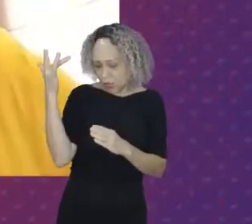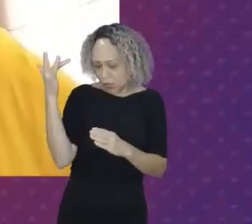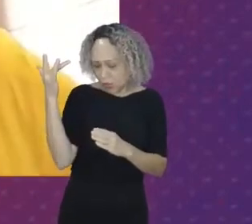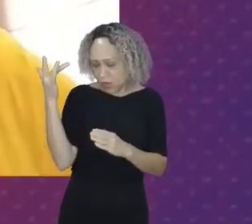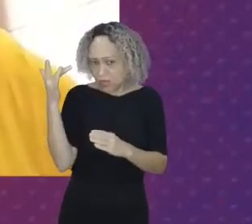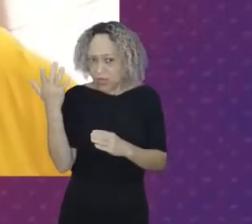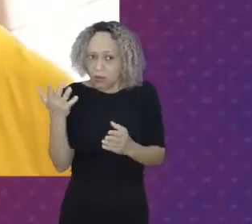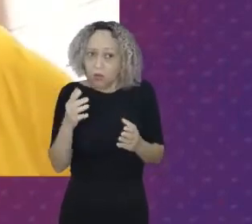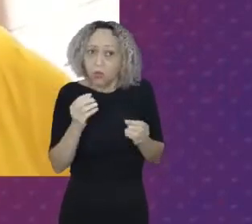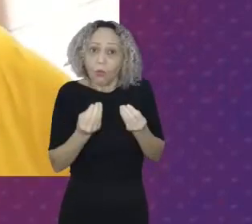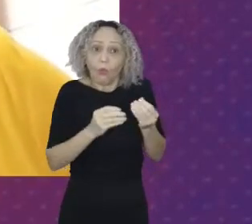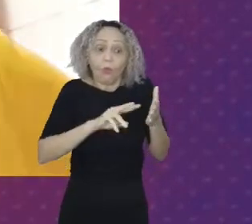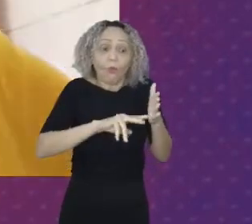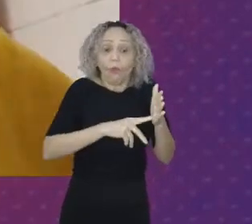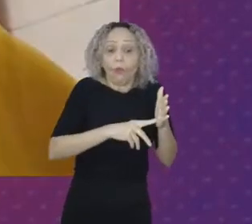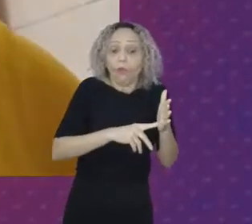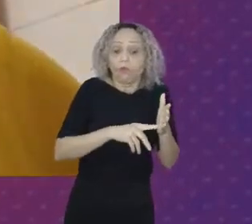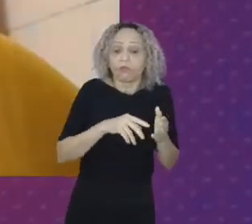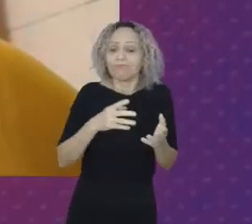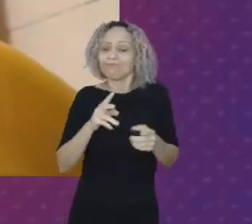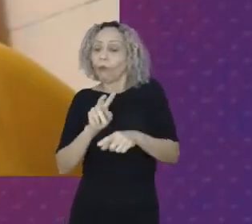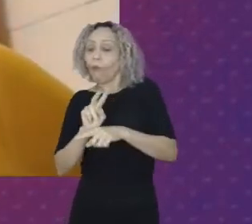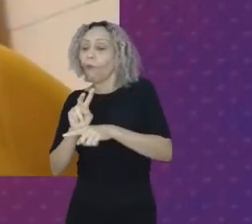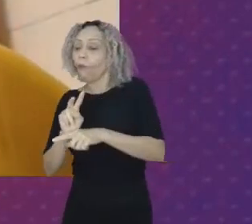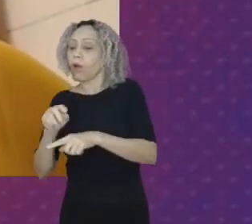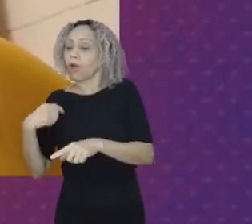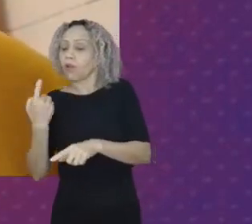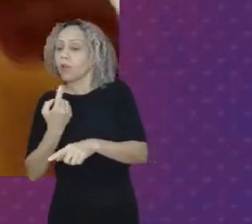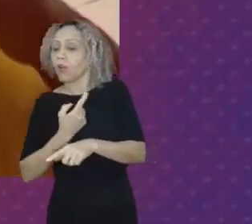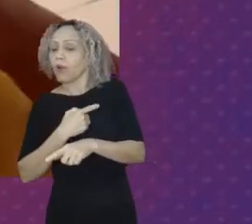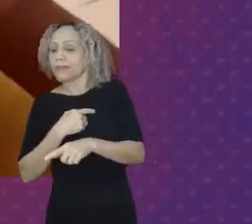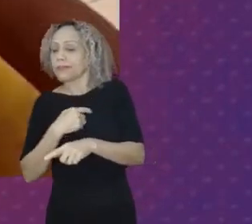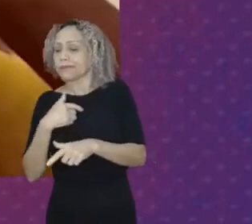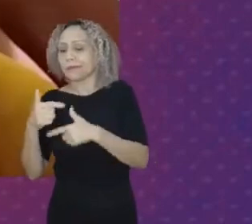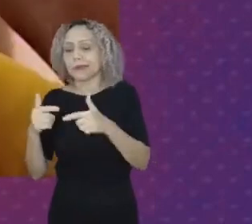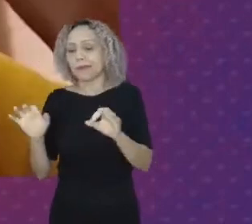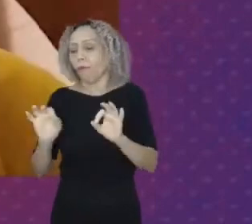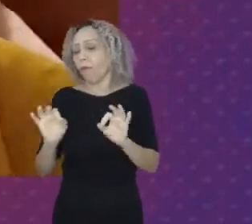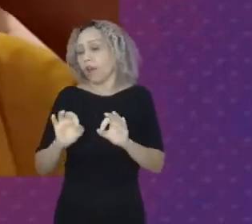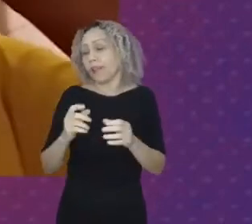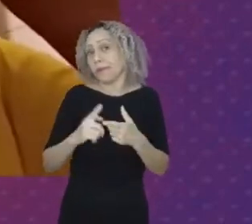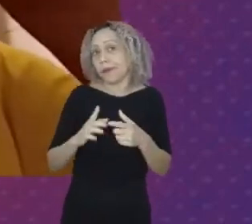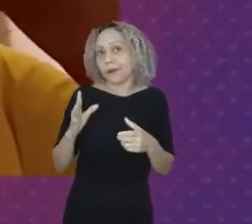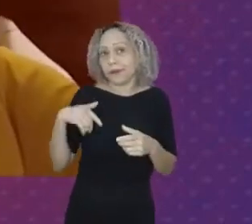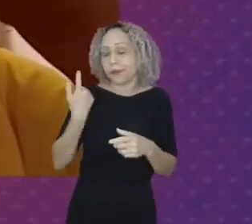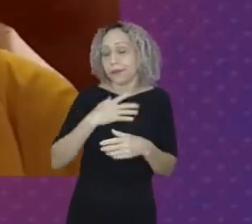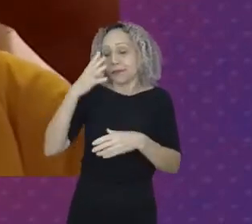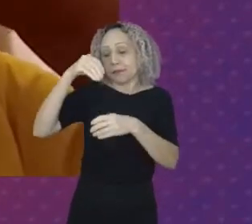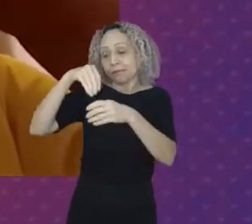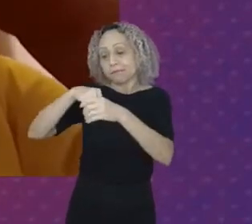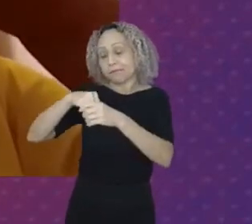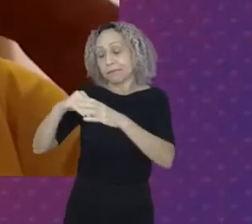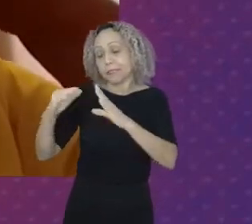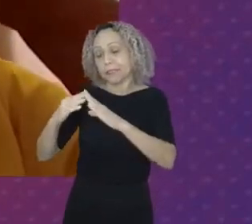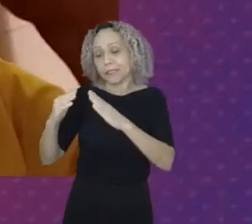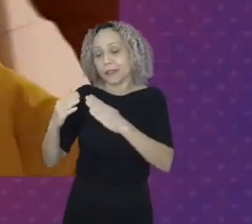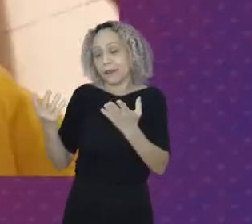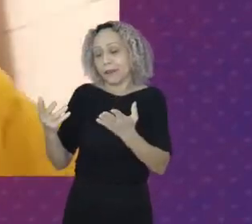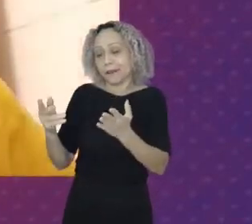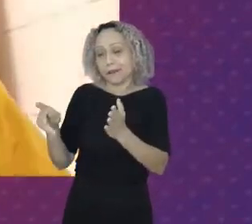né? Os sindicatos não conseguem fiscalizar os locais de trabalho, mesmo que receba